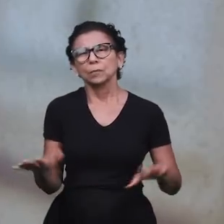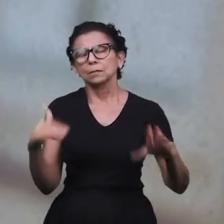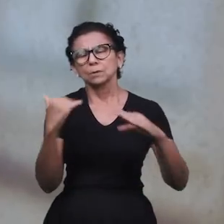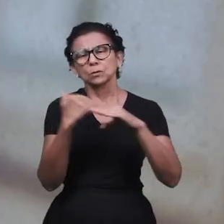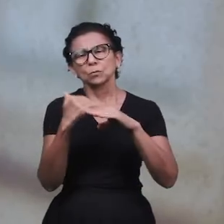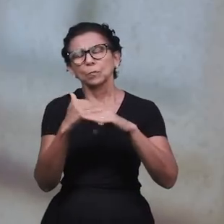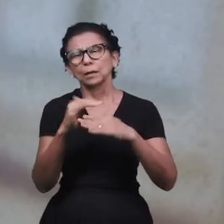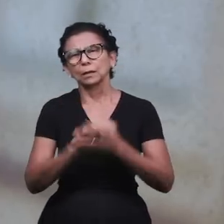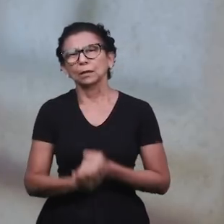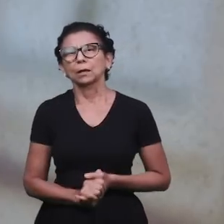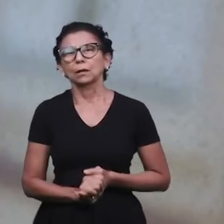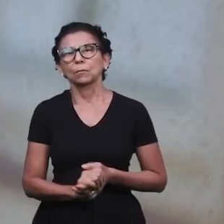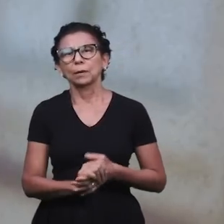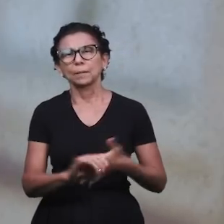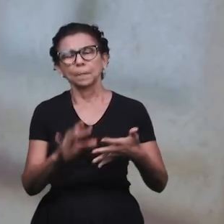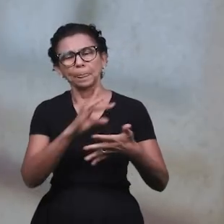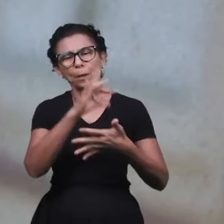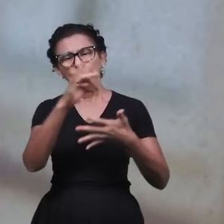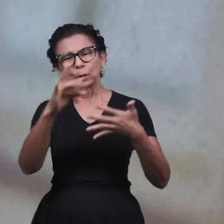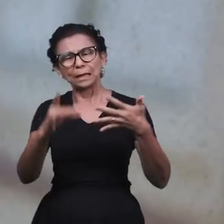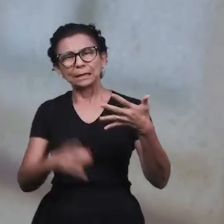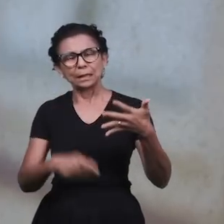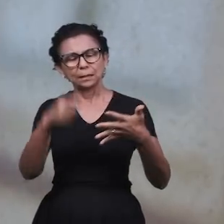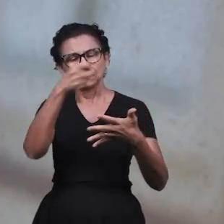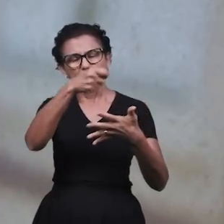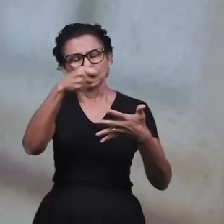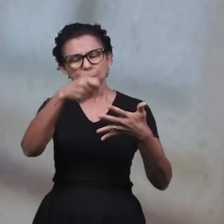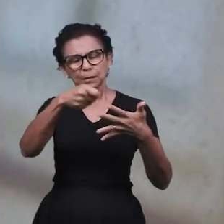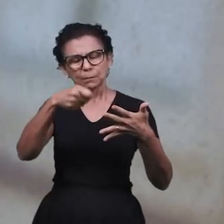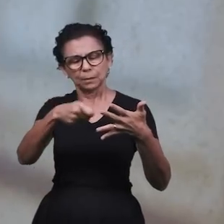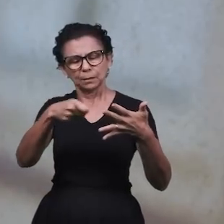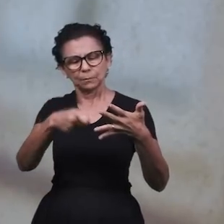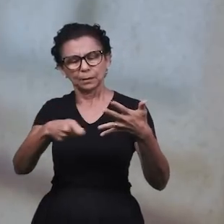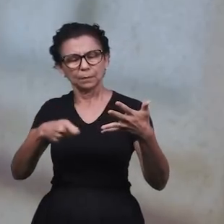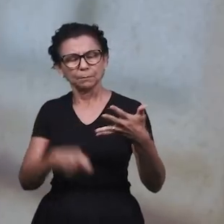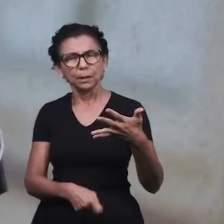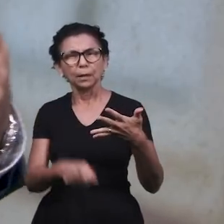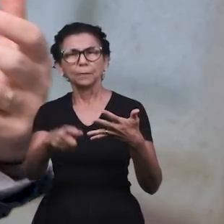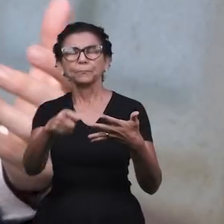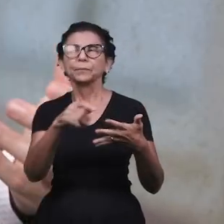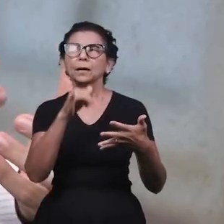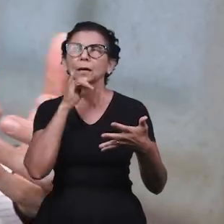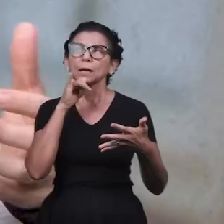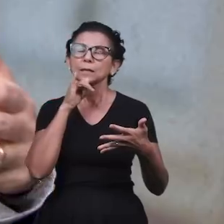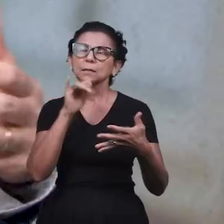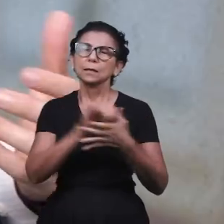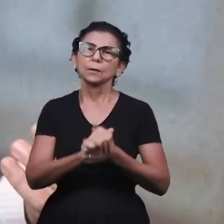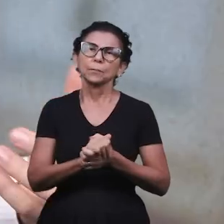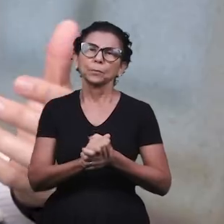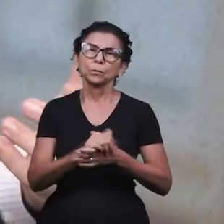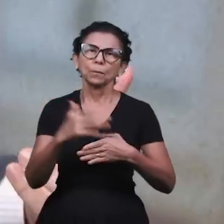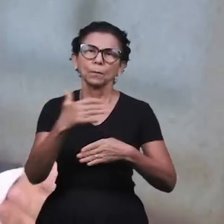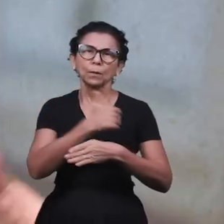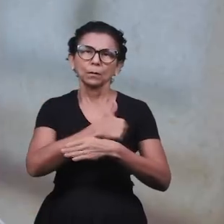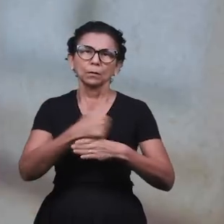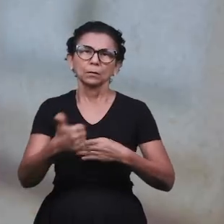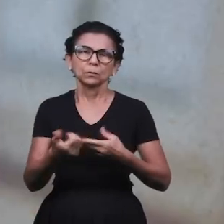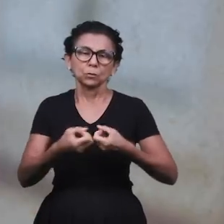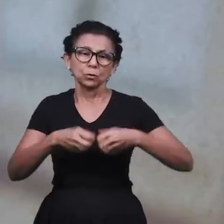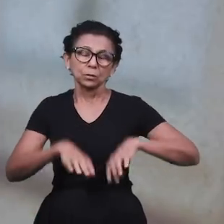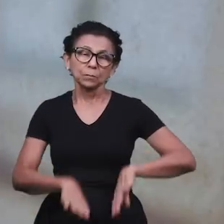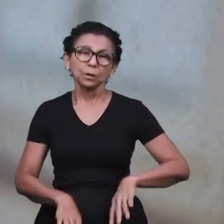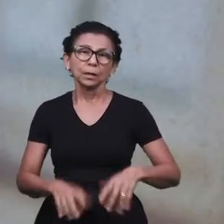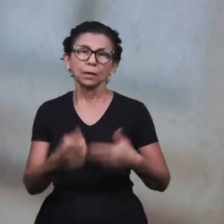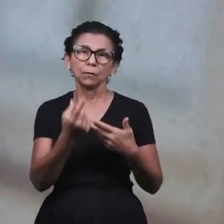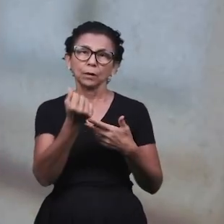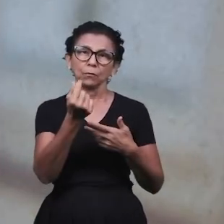dano moral é tanto, cadastro do seu nome em órgãos de proteção do crédito seria um outro valor. Então, por isso